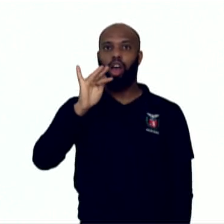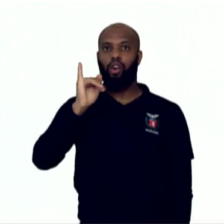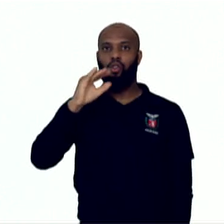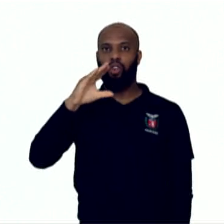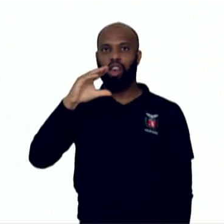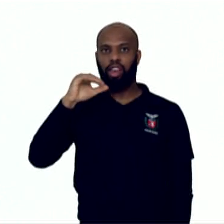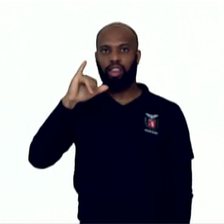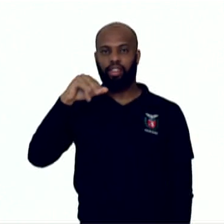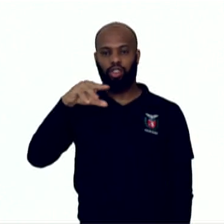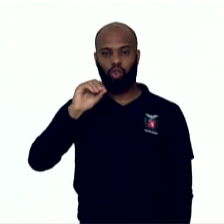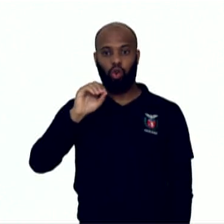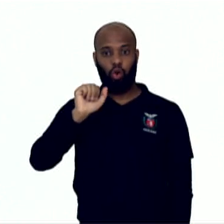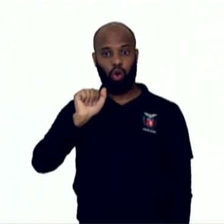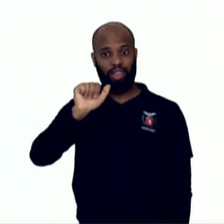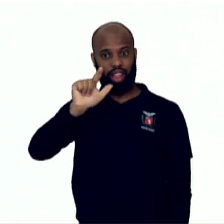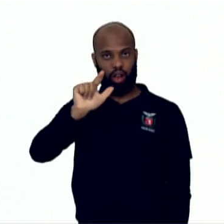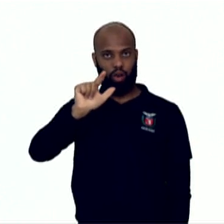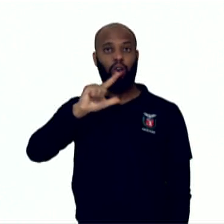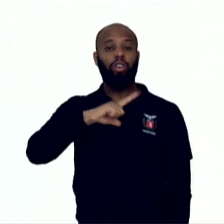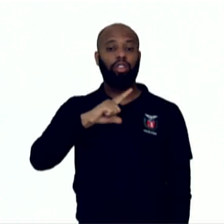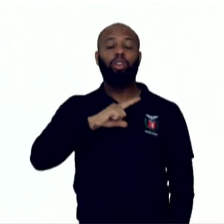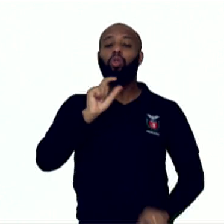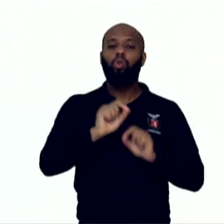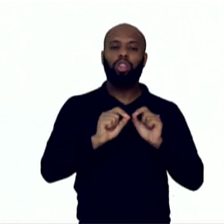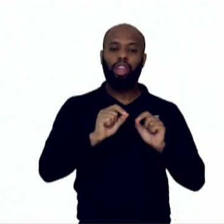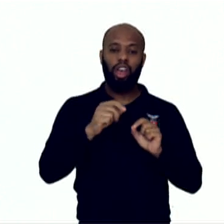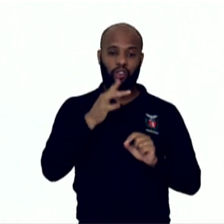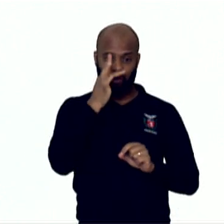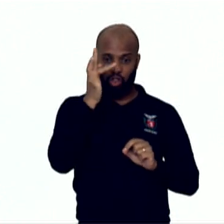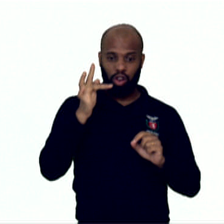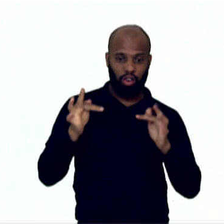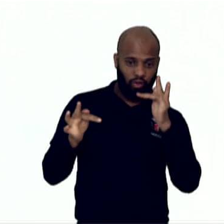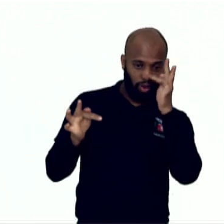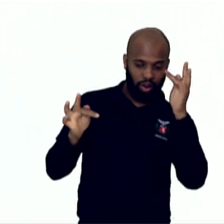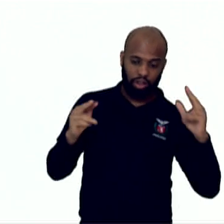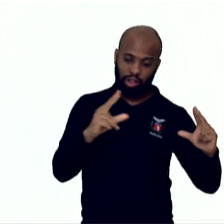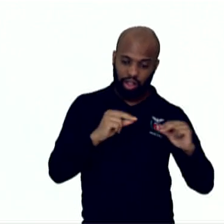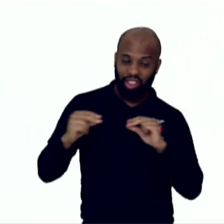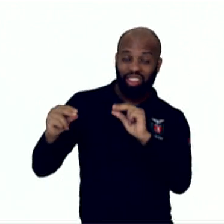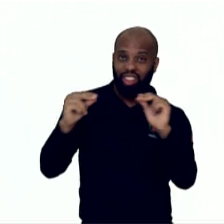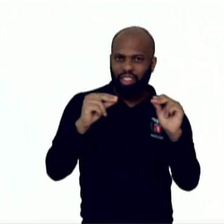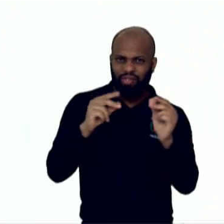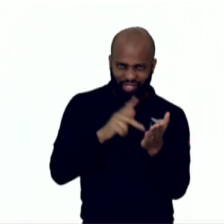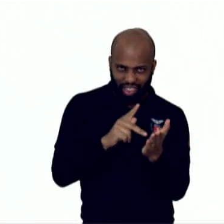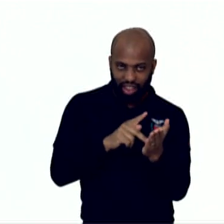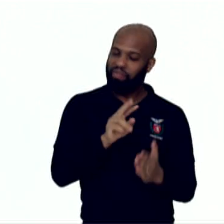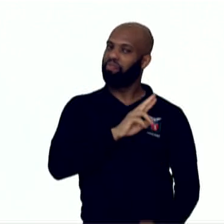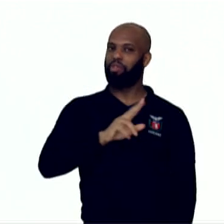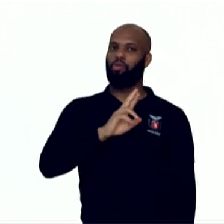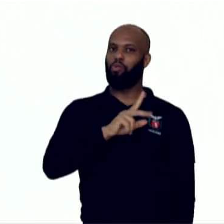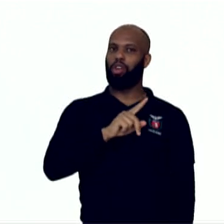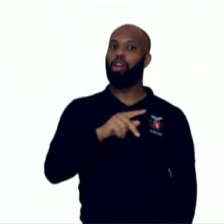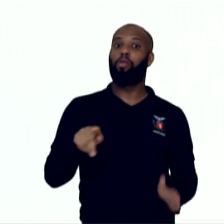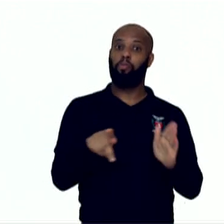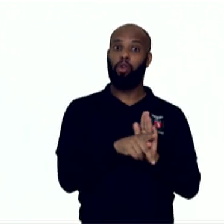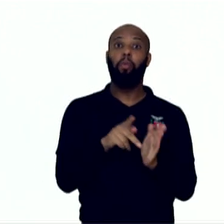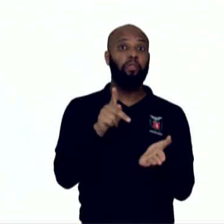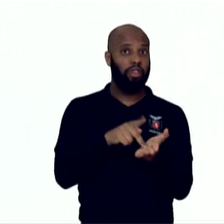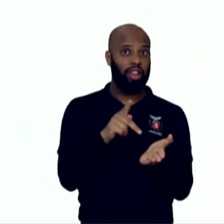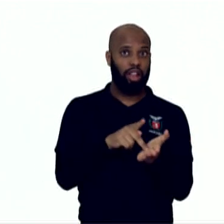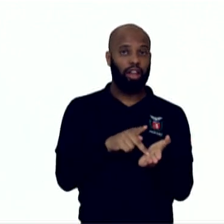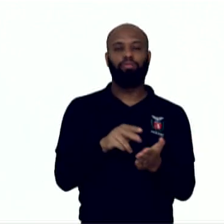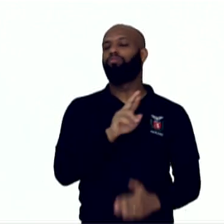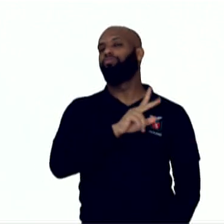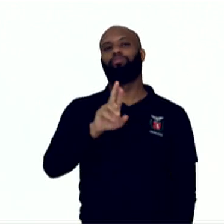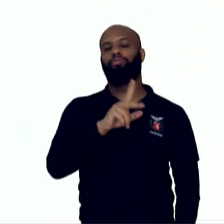estão conversando entre si? Ficcional, que não corresponde ao que nós conhecemos como